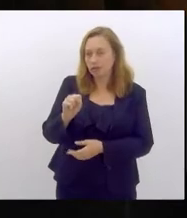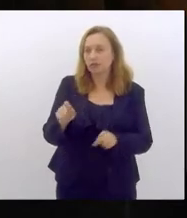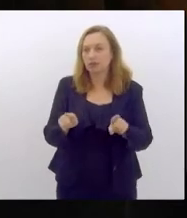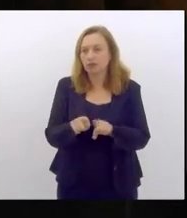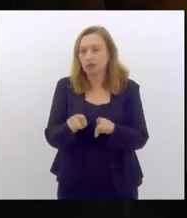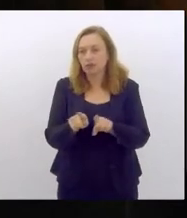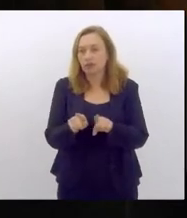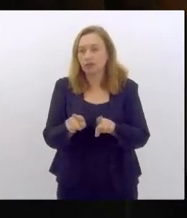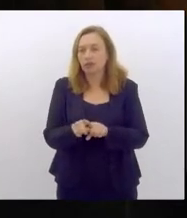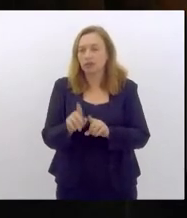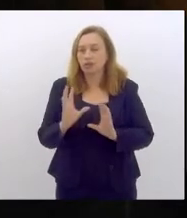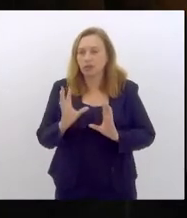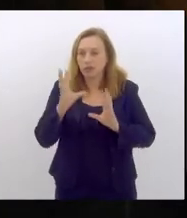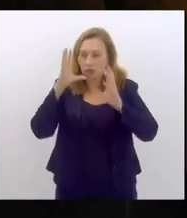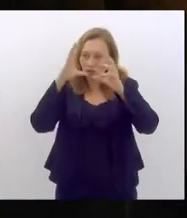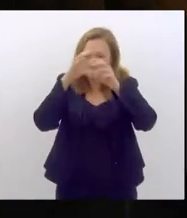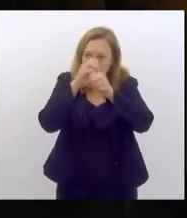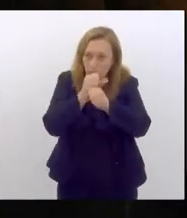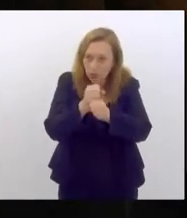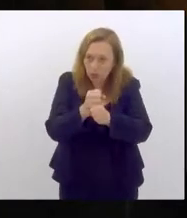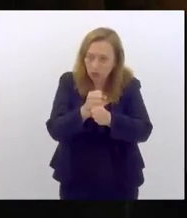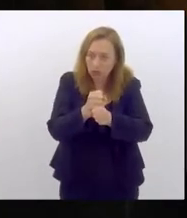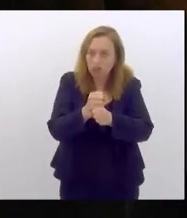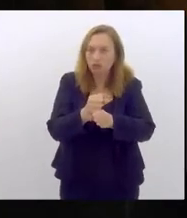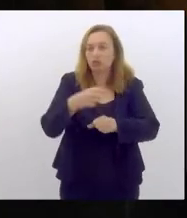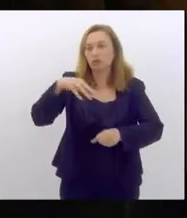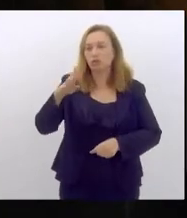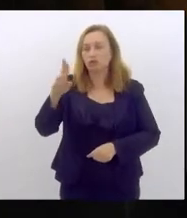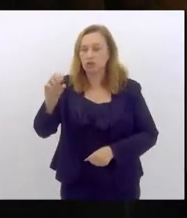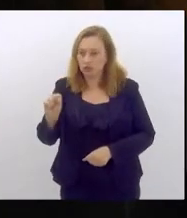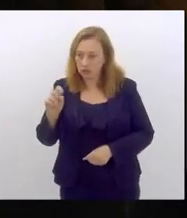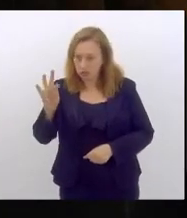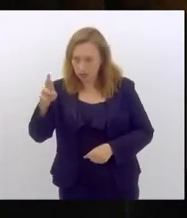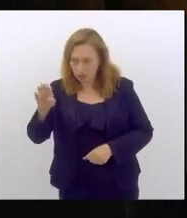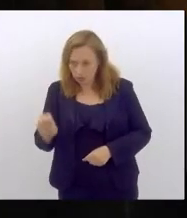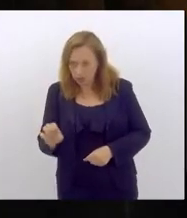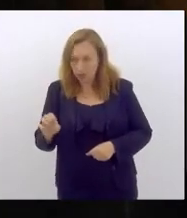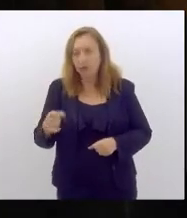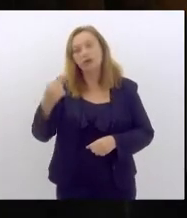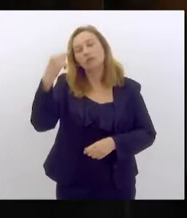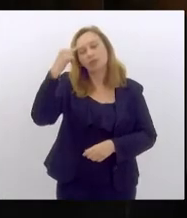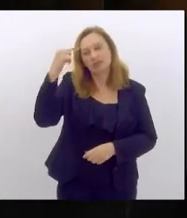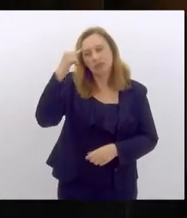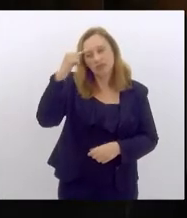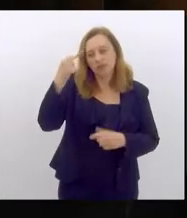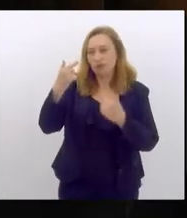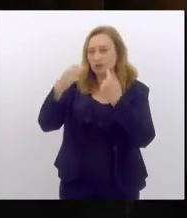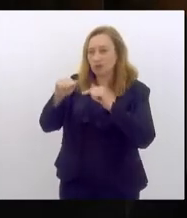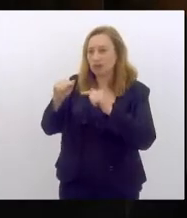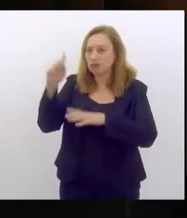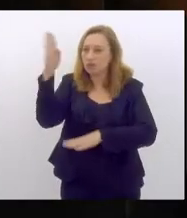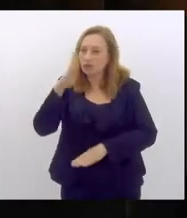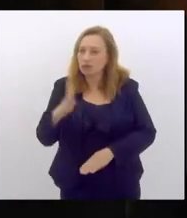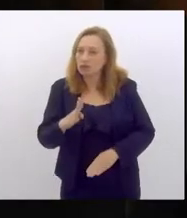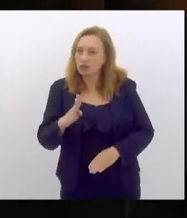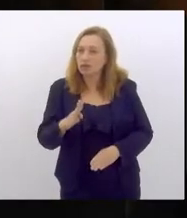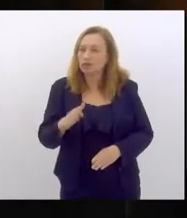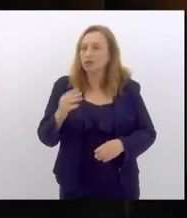A Antropológica do Espelho, de Muniz Sodré, são referências ao pensamento crítico brasileiro. A